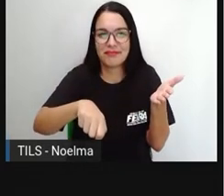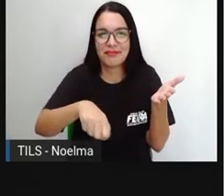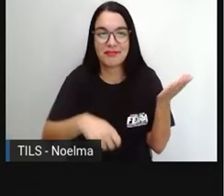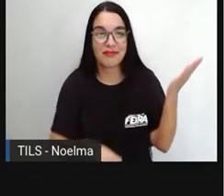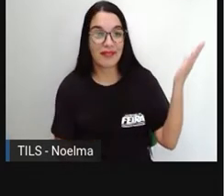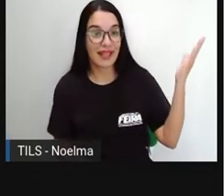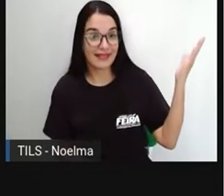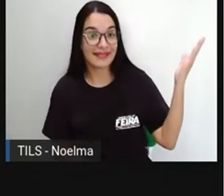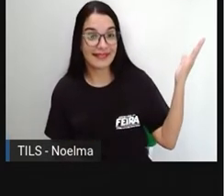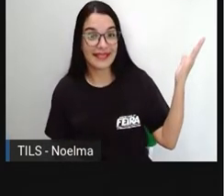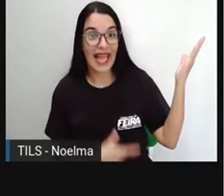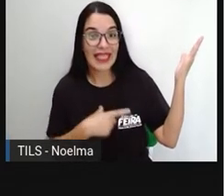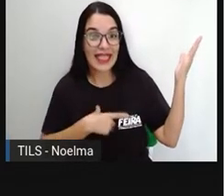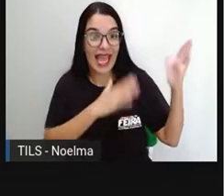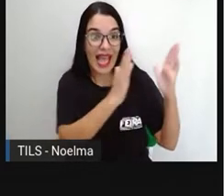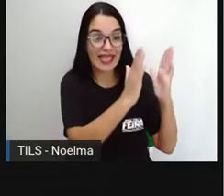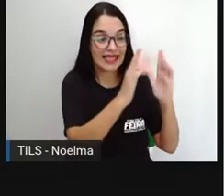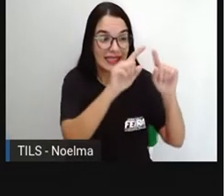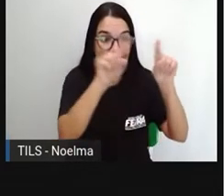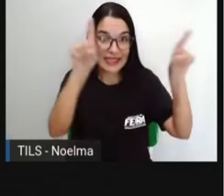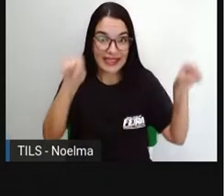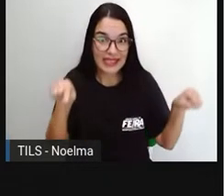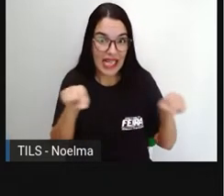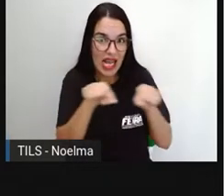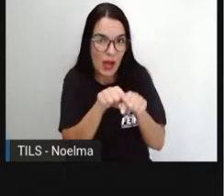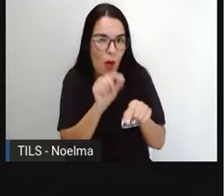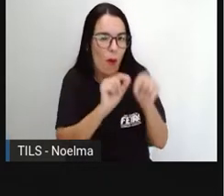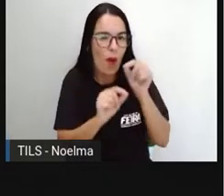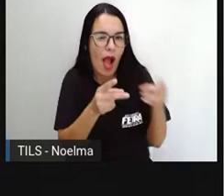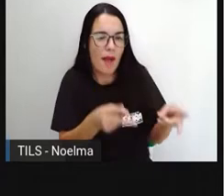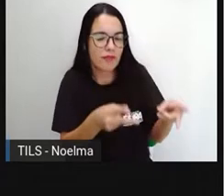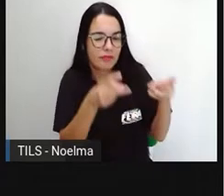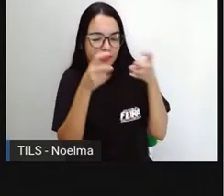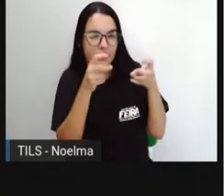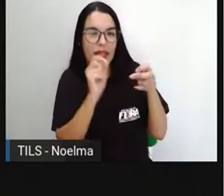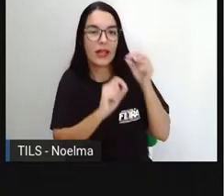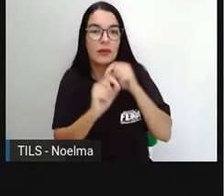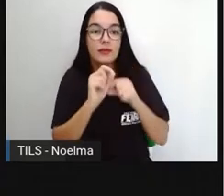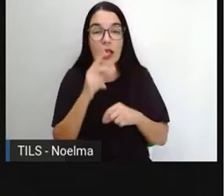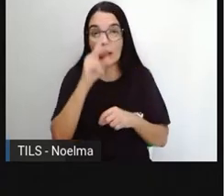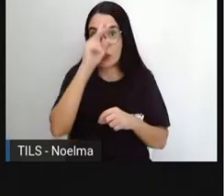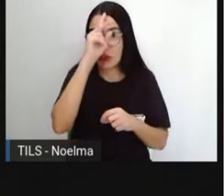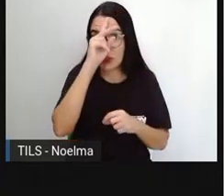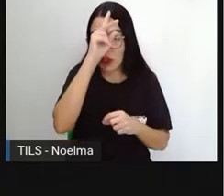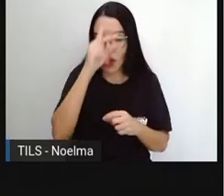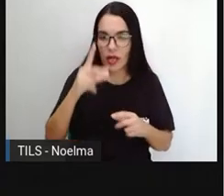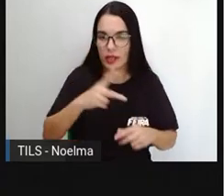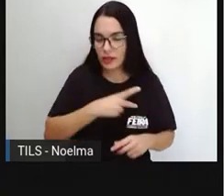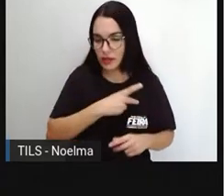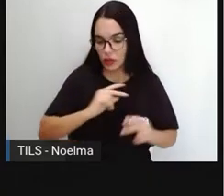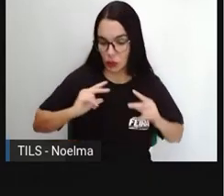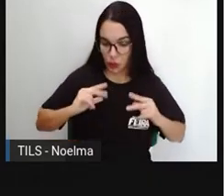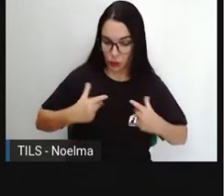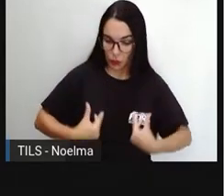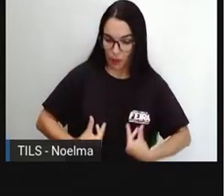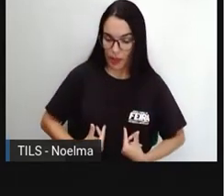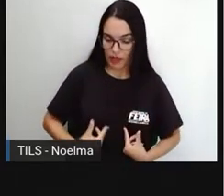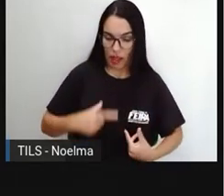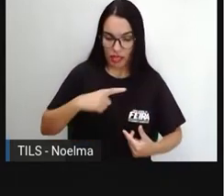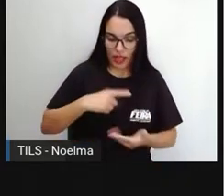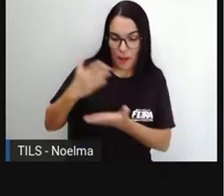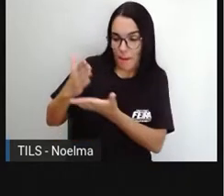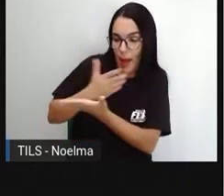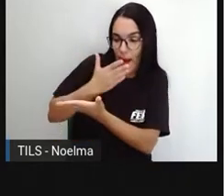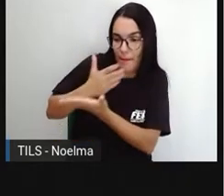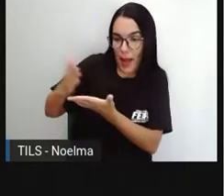E aí, atrás dessa tabela, para a gente observar que a história dos seres humanos, né, ela é traçada, ela é dividida